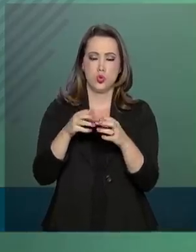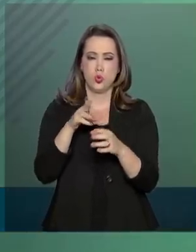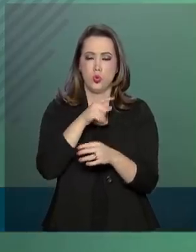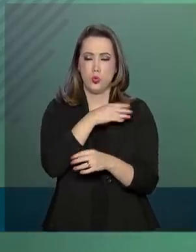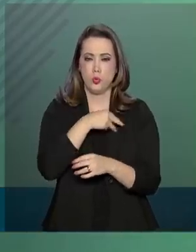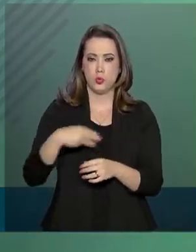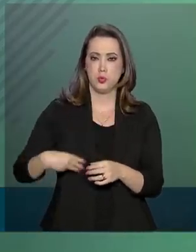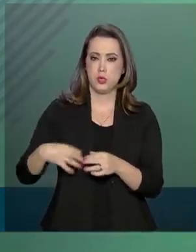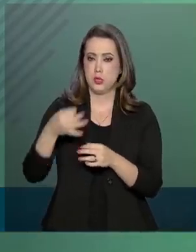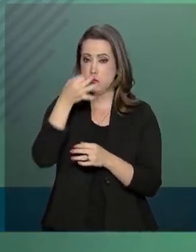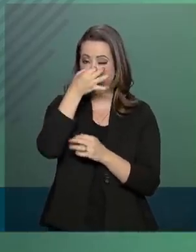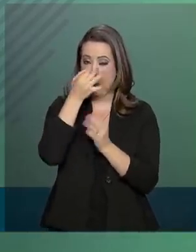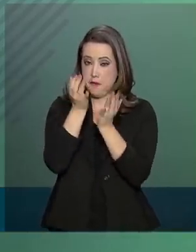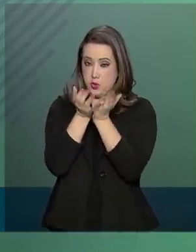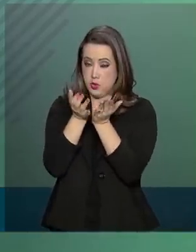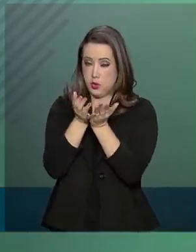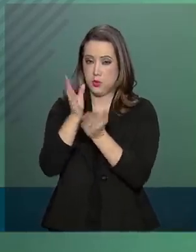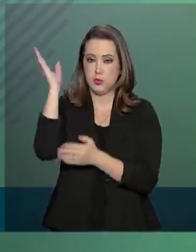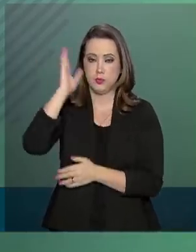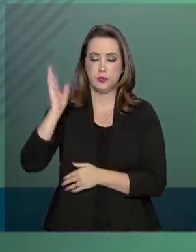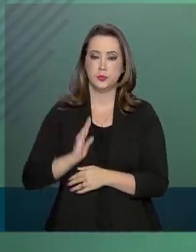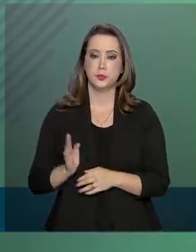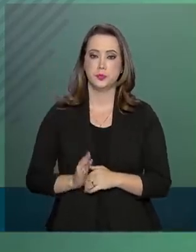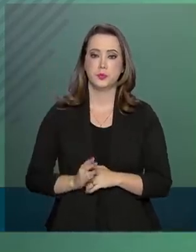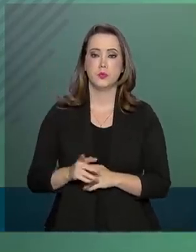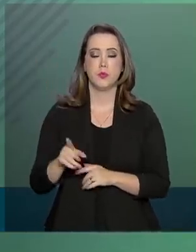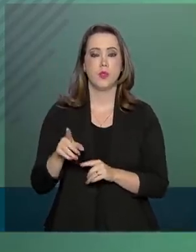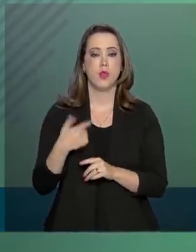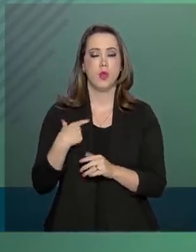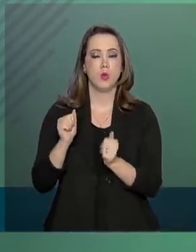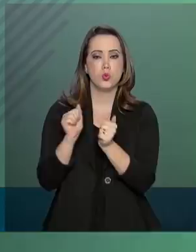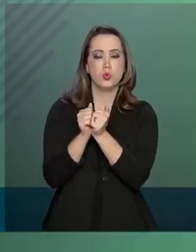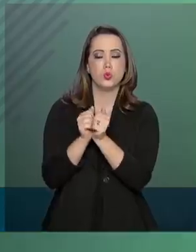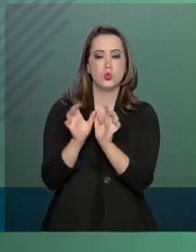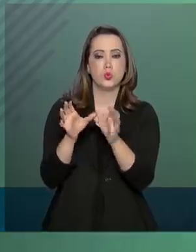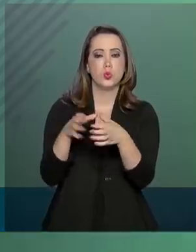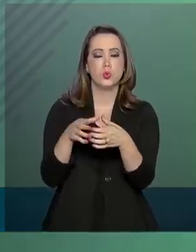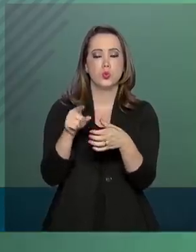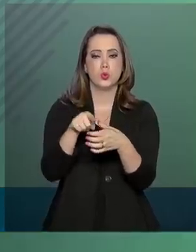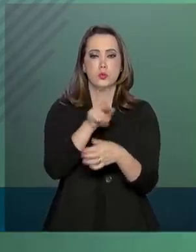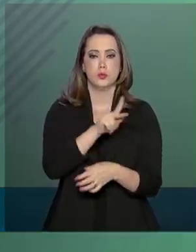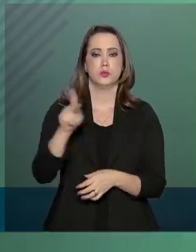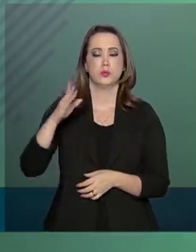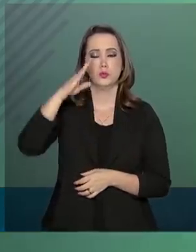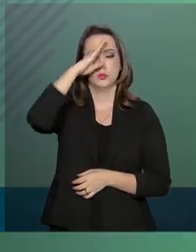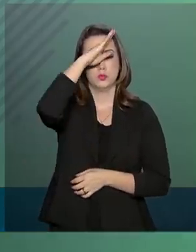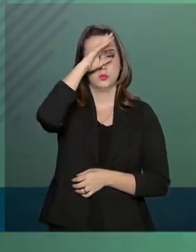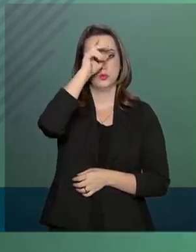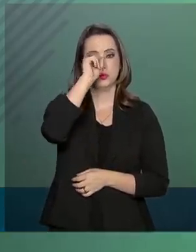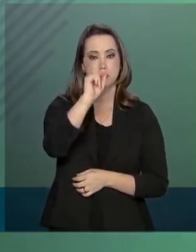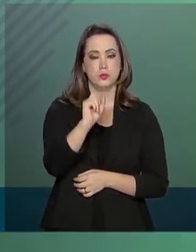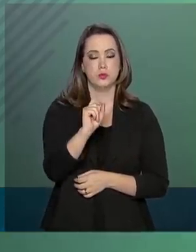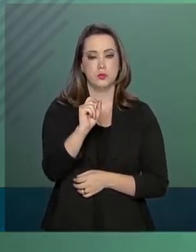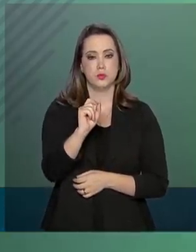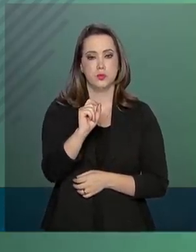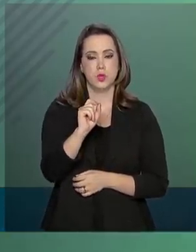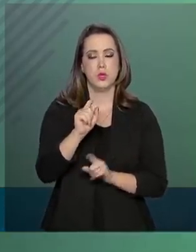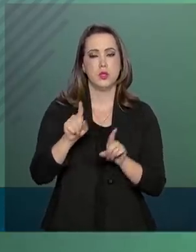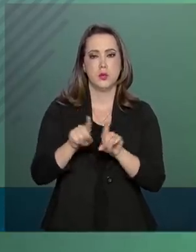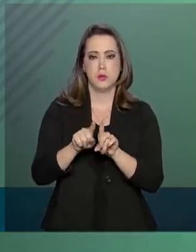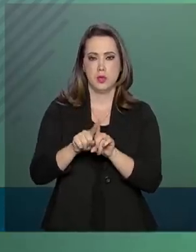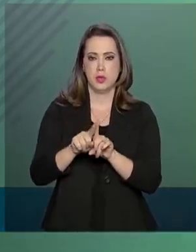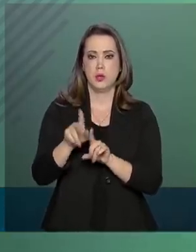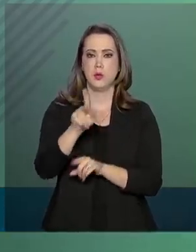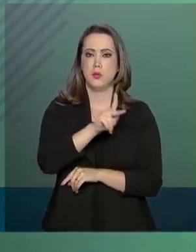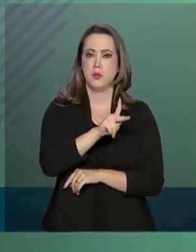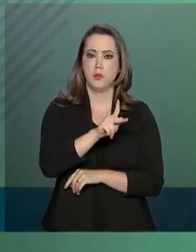do brasil integraram a comitiva o senhor presidente do supremo tribunal